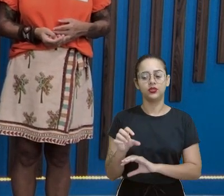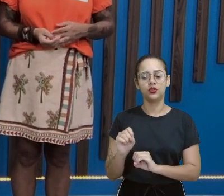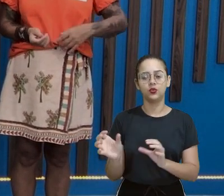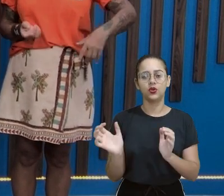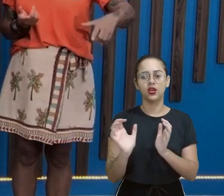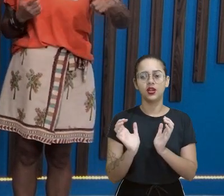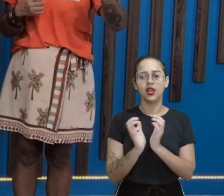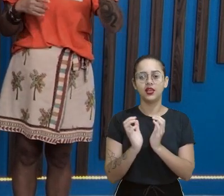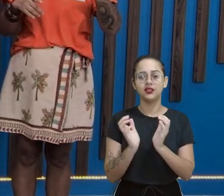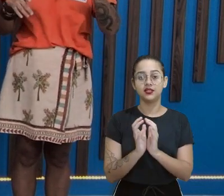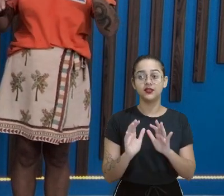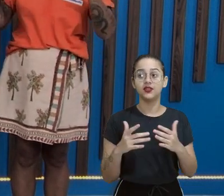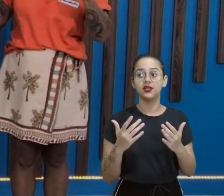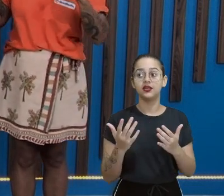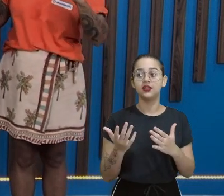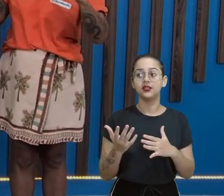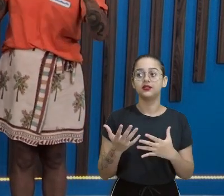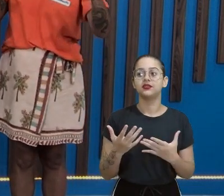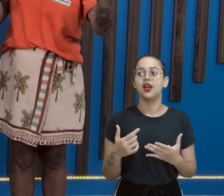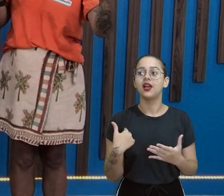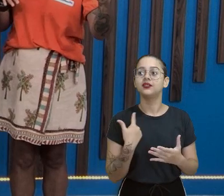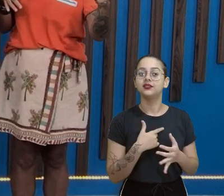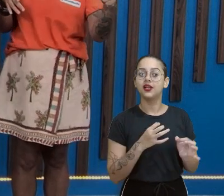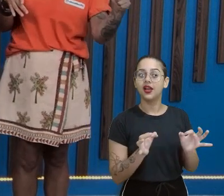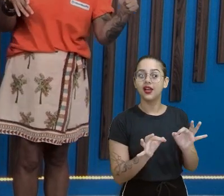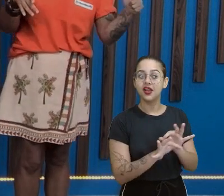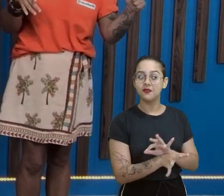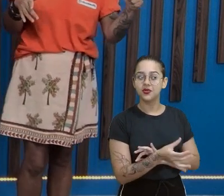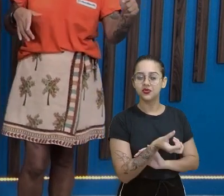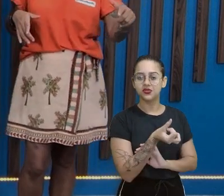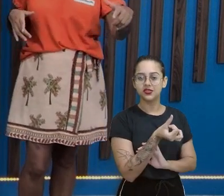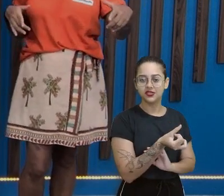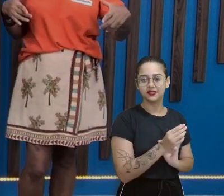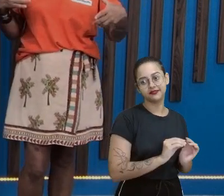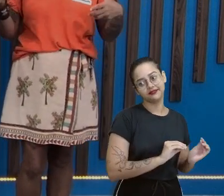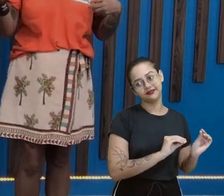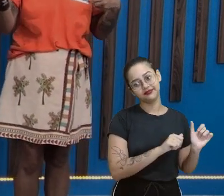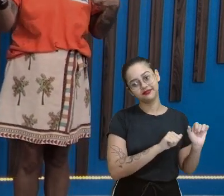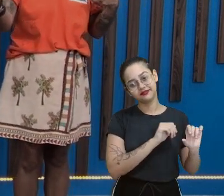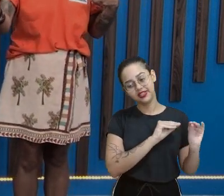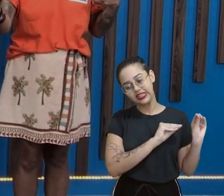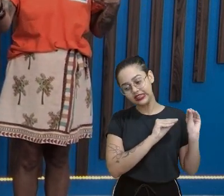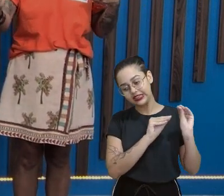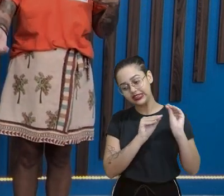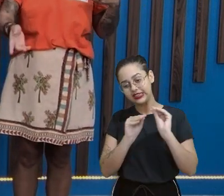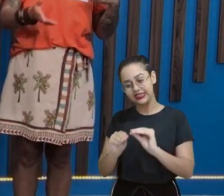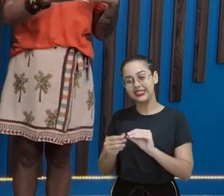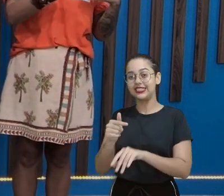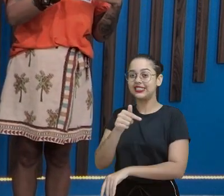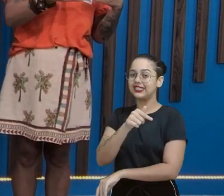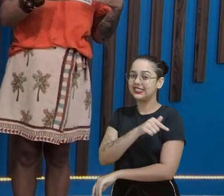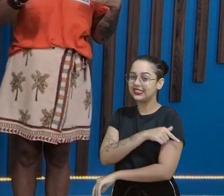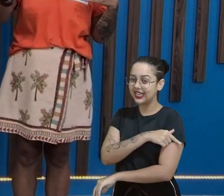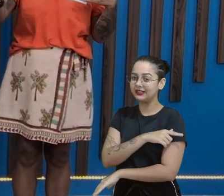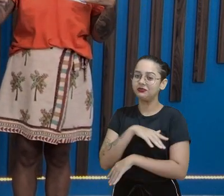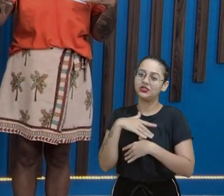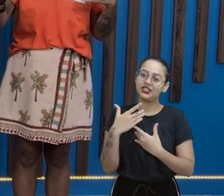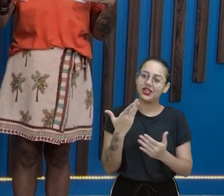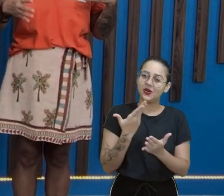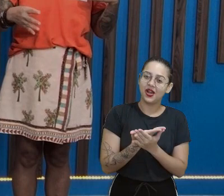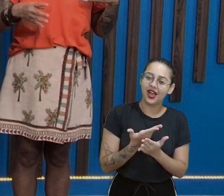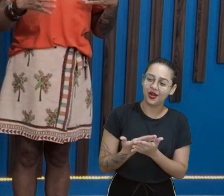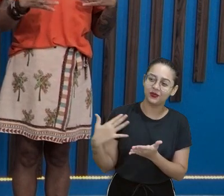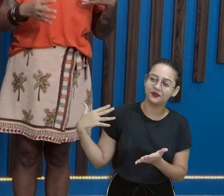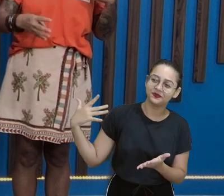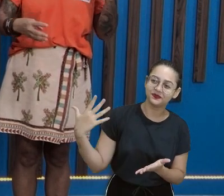Recife. Estamos saindo, né, do sexto É, vamos para o ano, sétimo agora. entrando para o sétimo ano. Então, ao longo dessas aulas, a